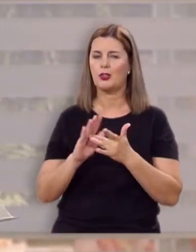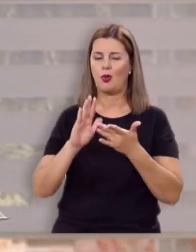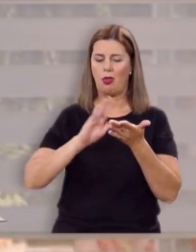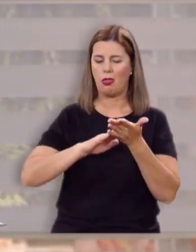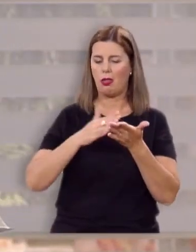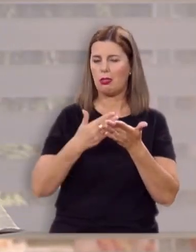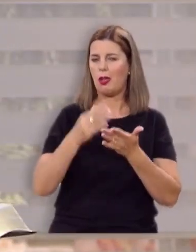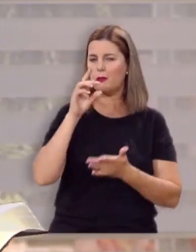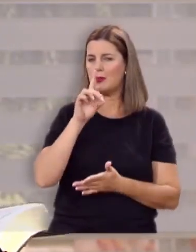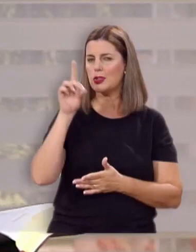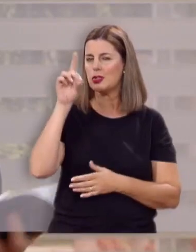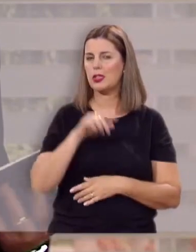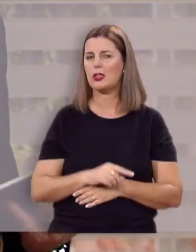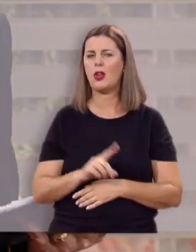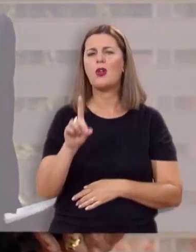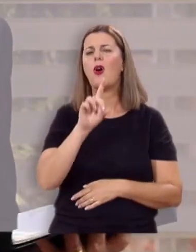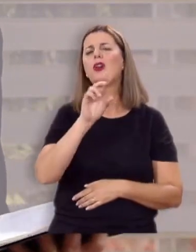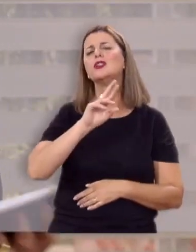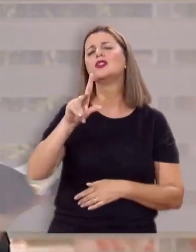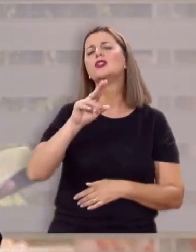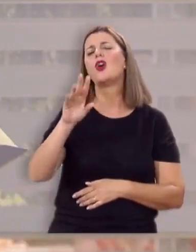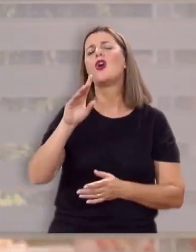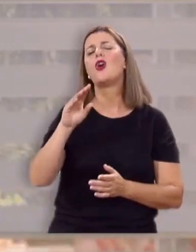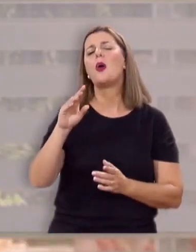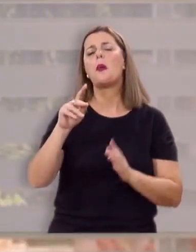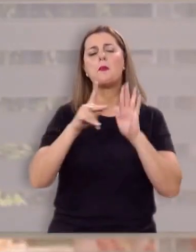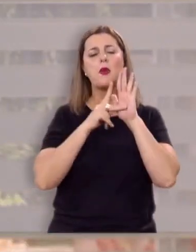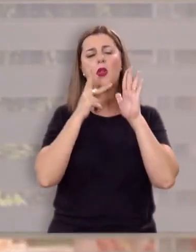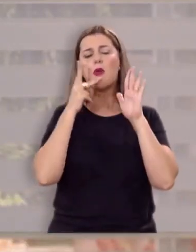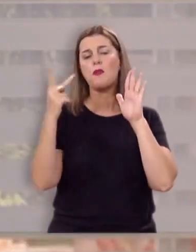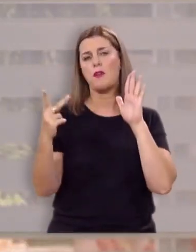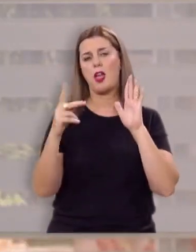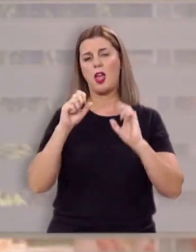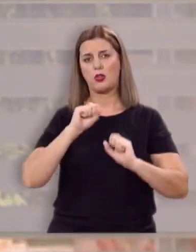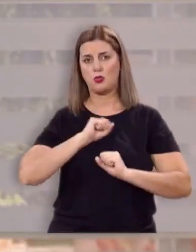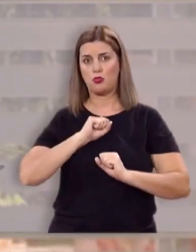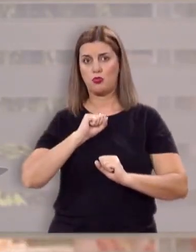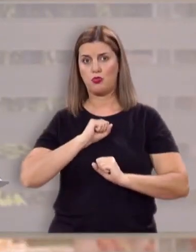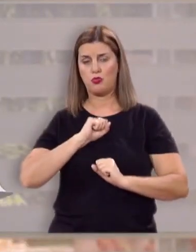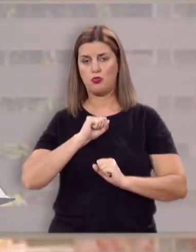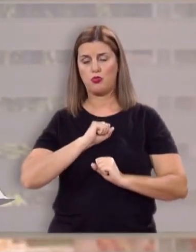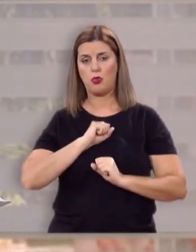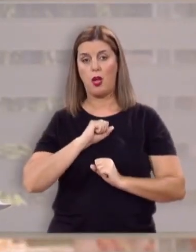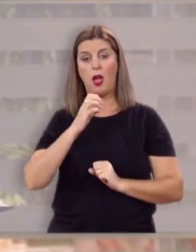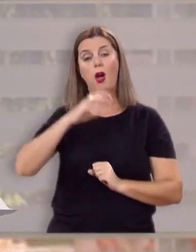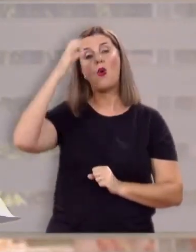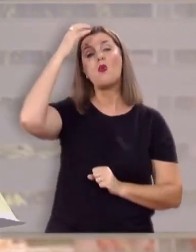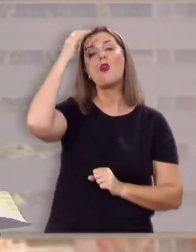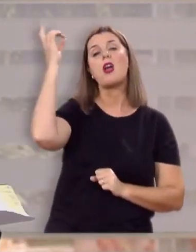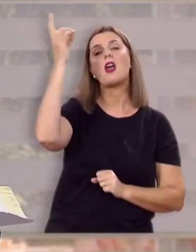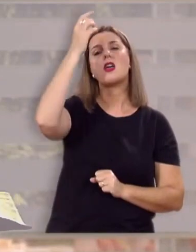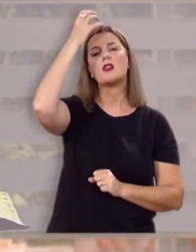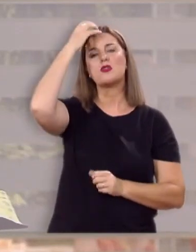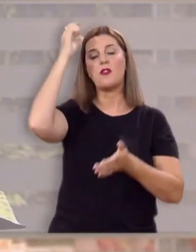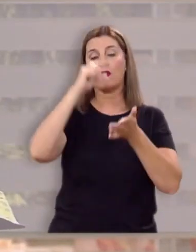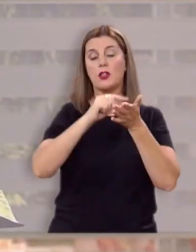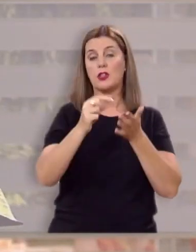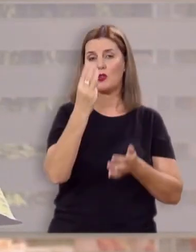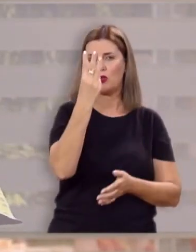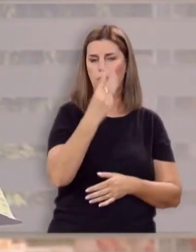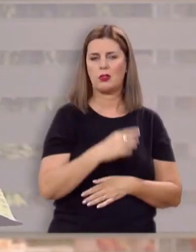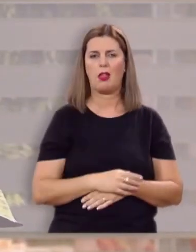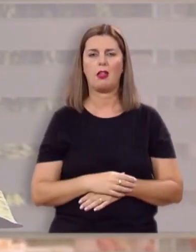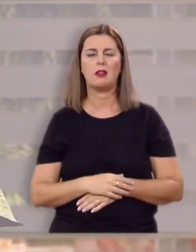Jesus, o intérprete de Deus, não é apenas o profeta e o sumo sacerdote, ele é o Rei dos Reis, porque o texto conclui assim no